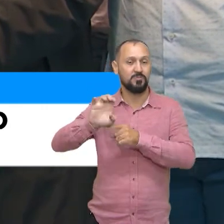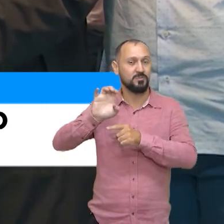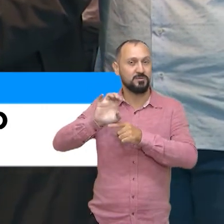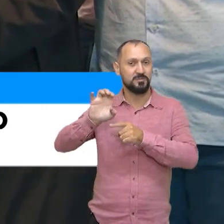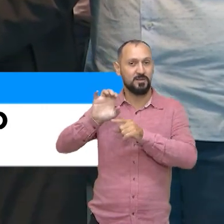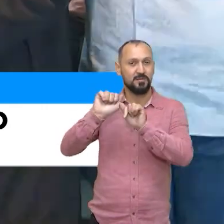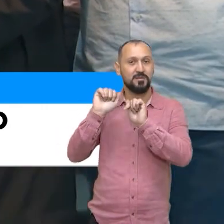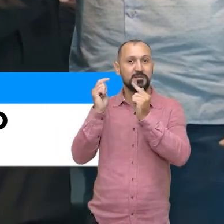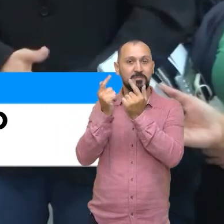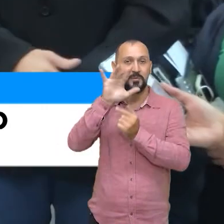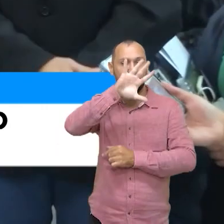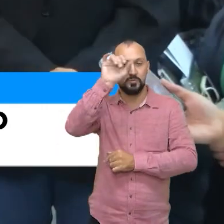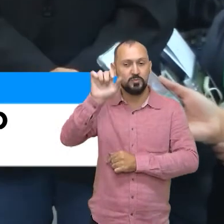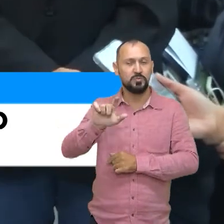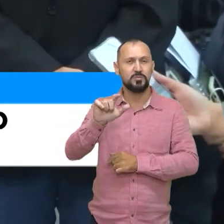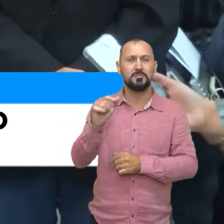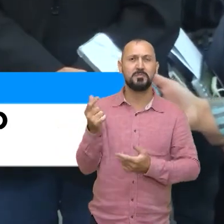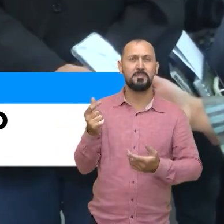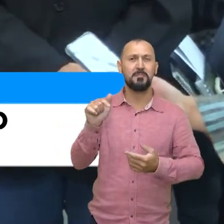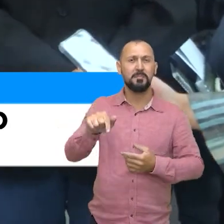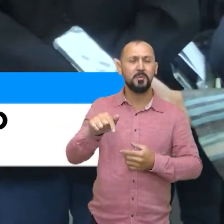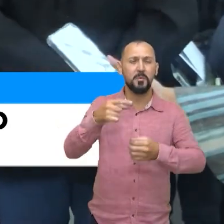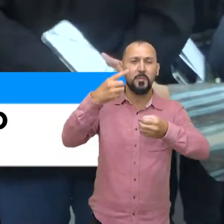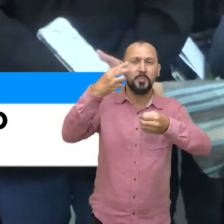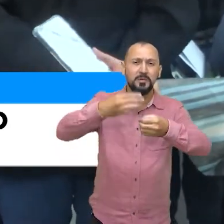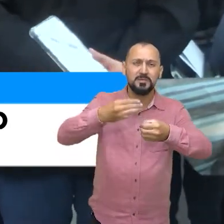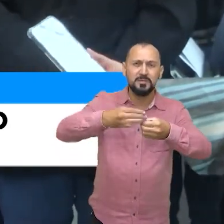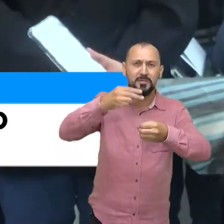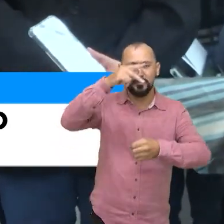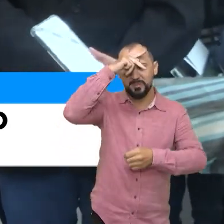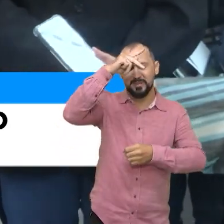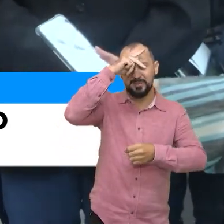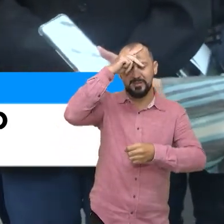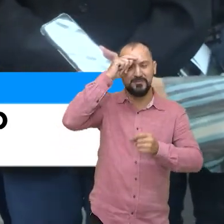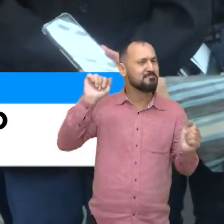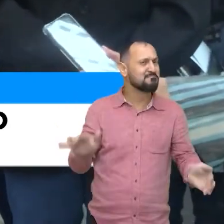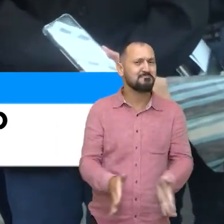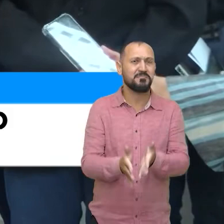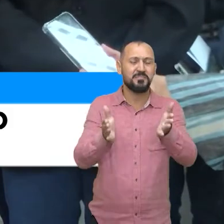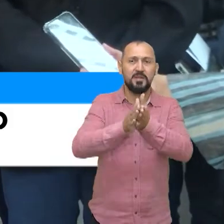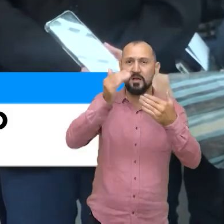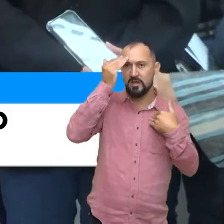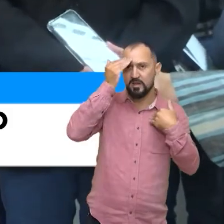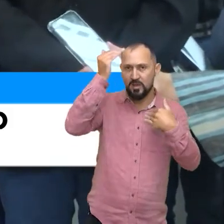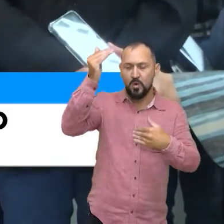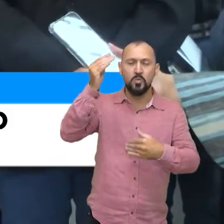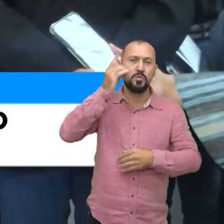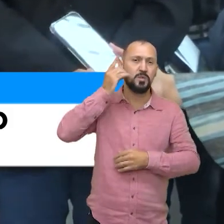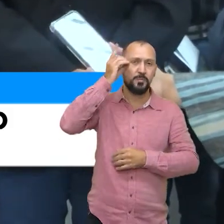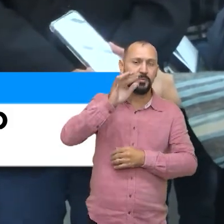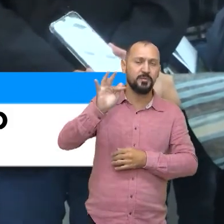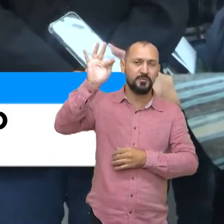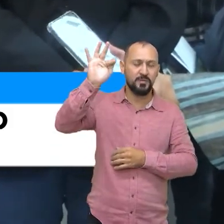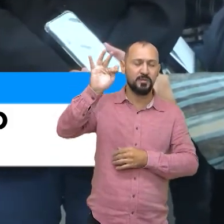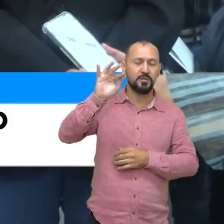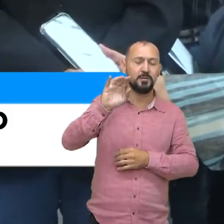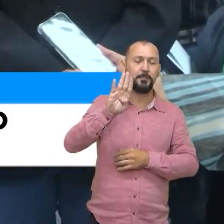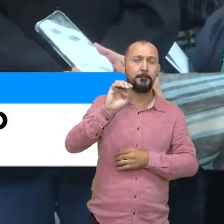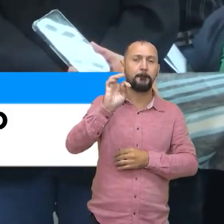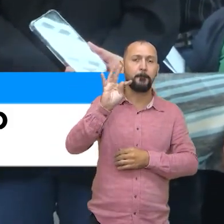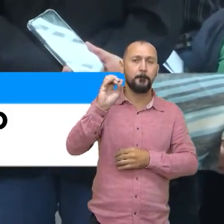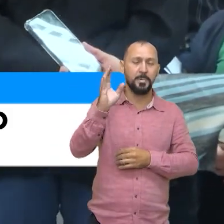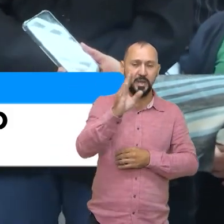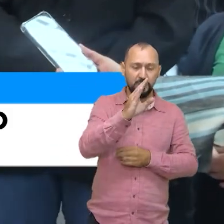Mato Grosso do Sul. Maravilhosa essa conquista para Paranaíba. Agradeço ao deputado federal Beto Pereira,